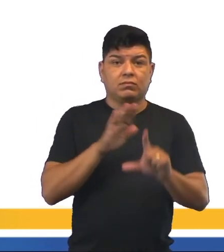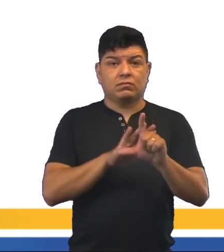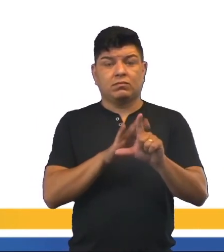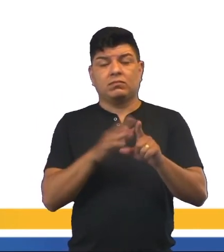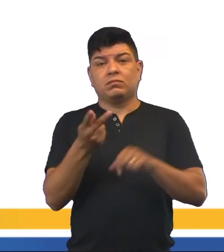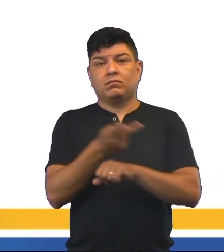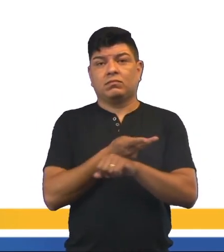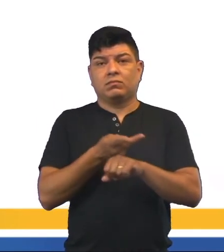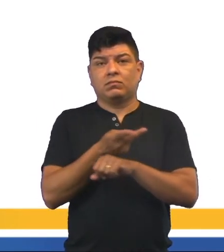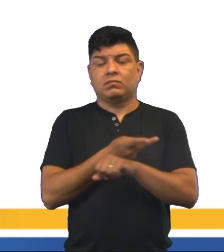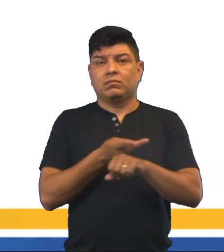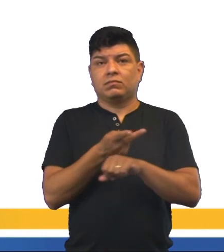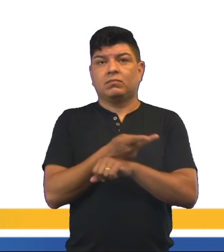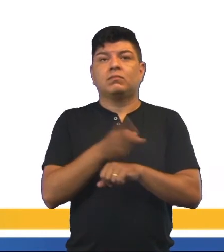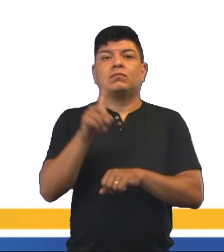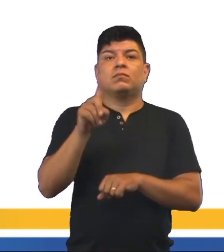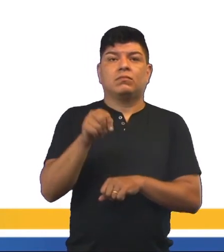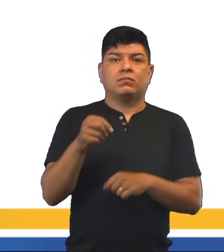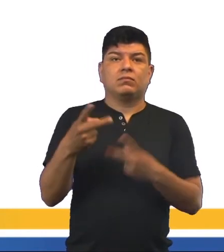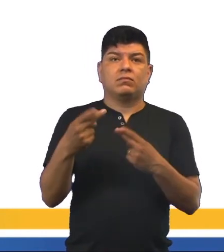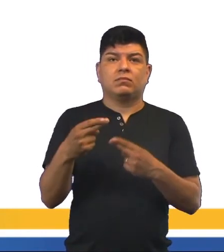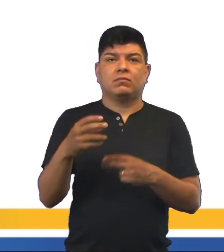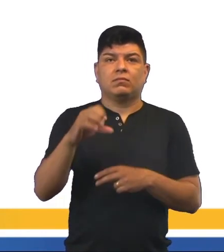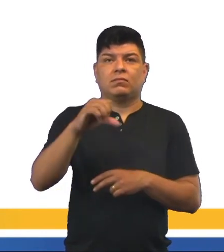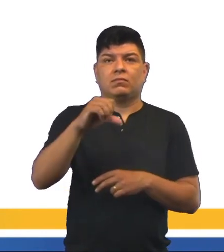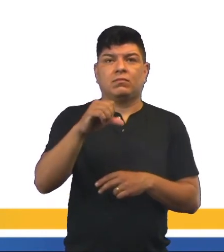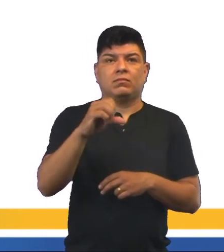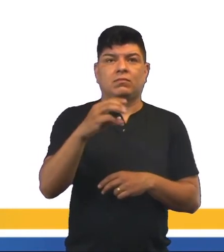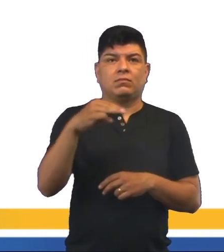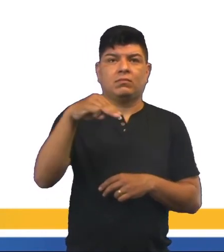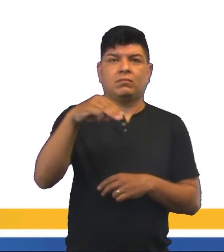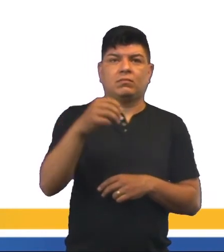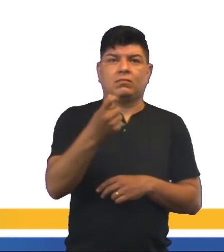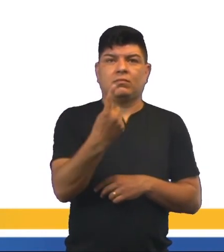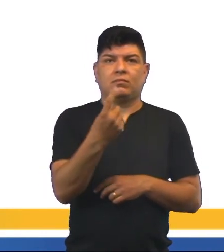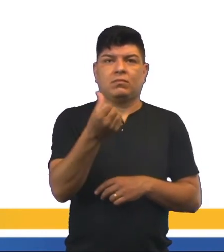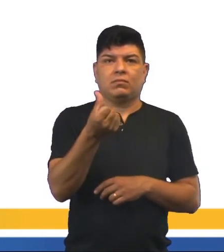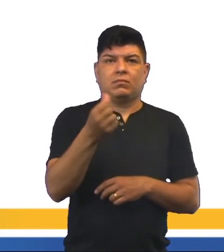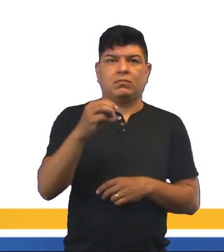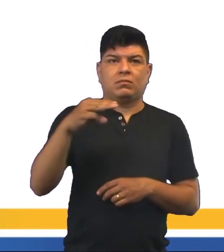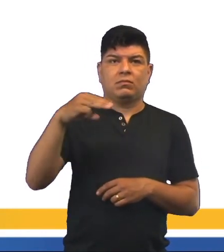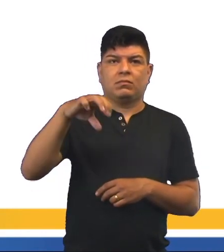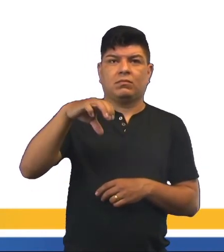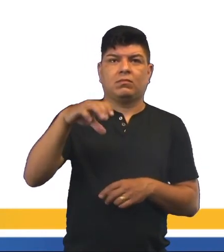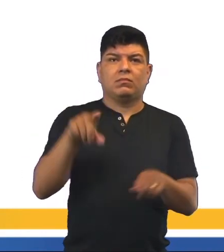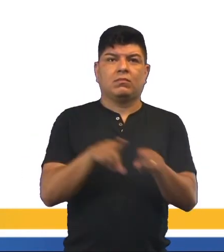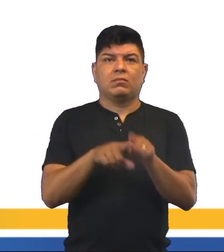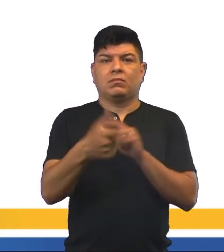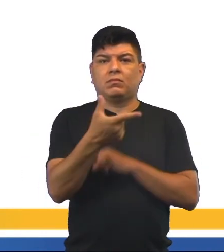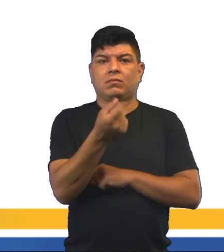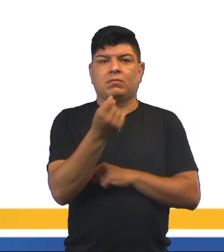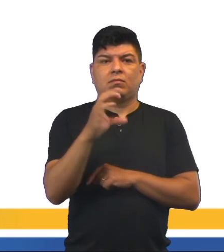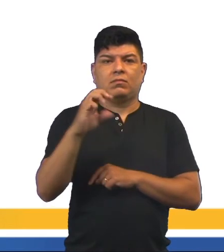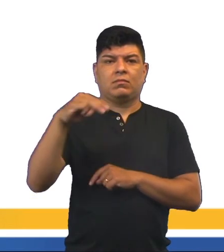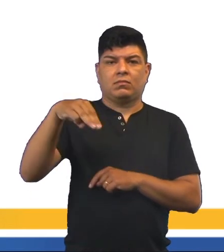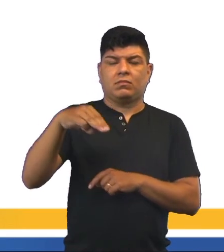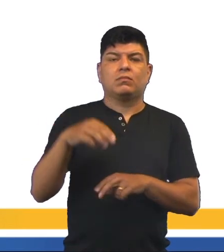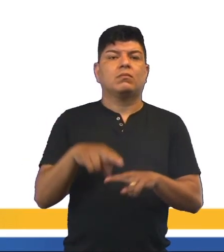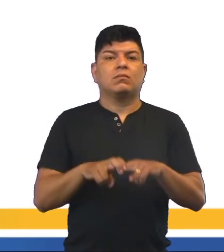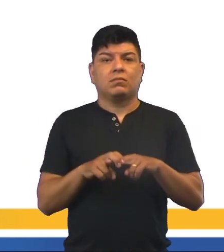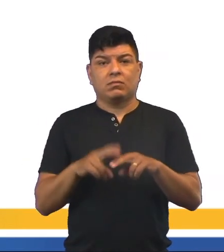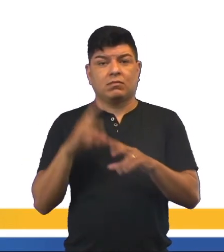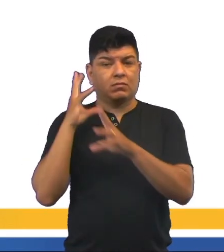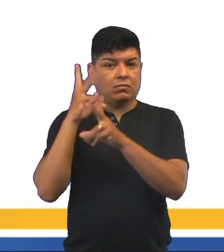que nós estávamos procurando é 9 centímetros, 16 centímetros e 20 centímetros. Você